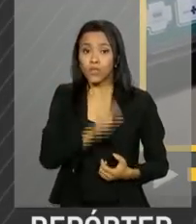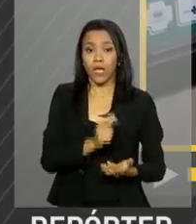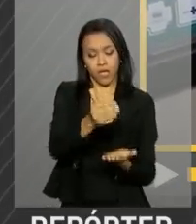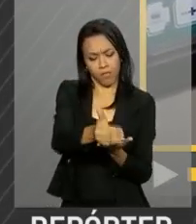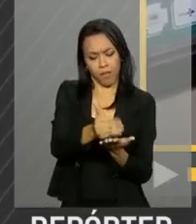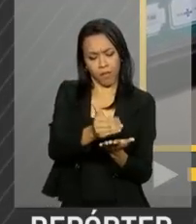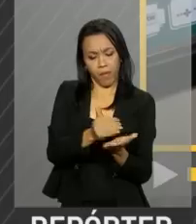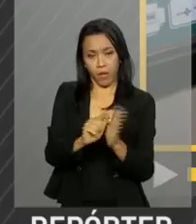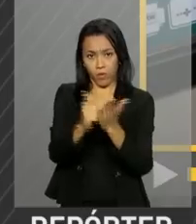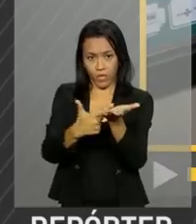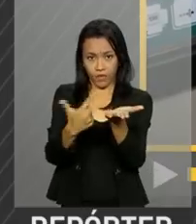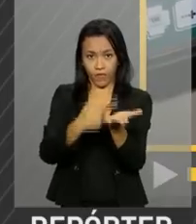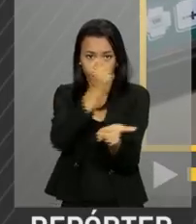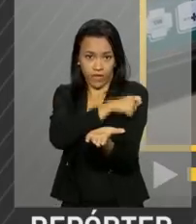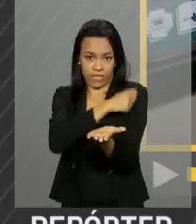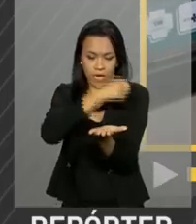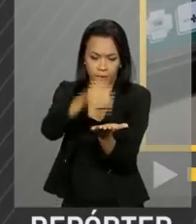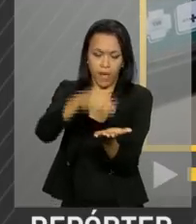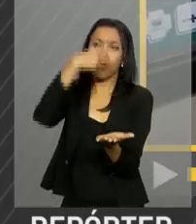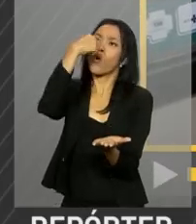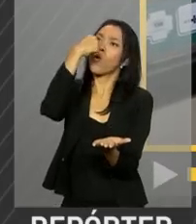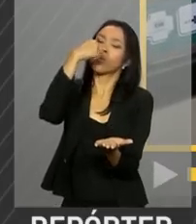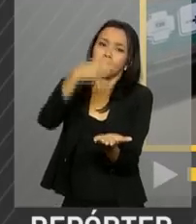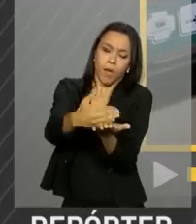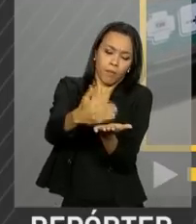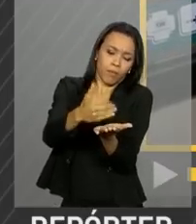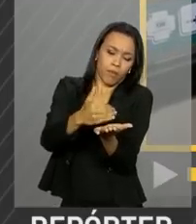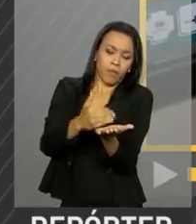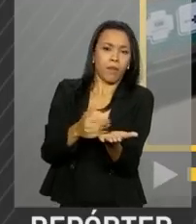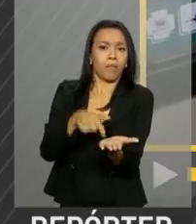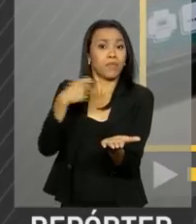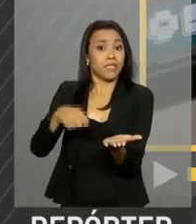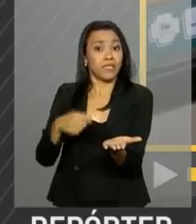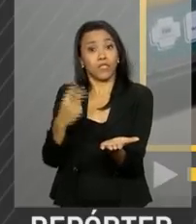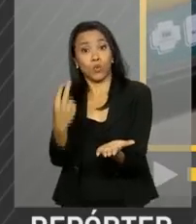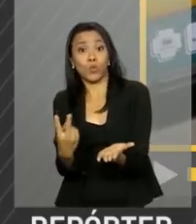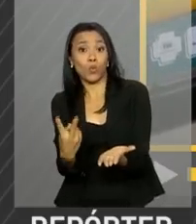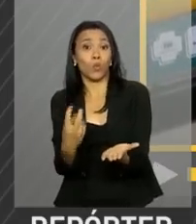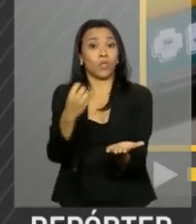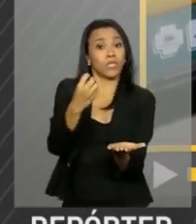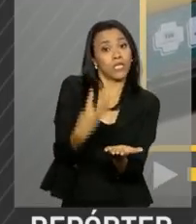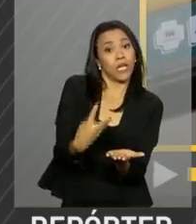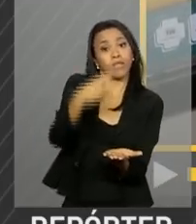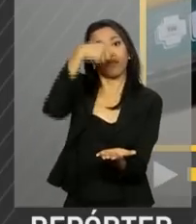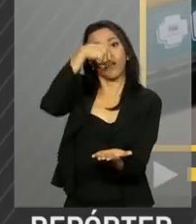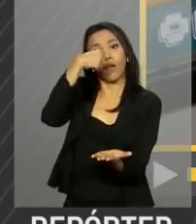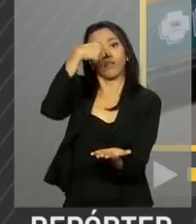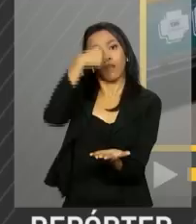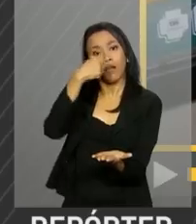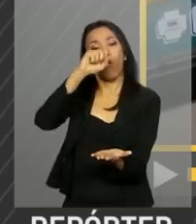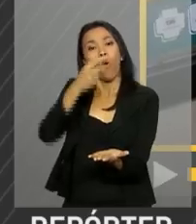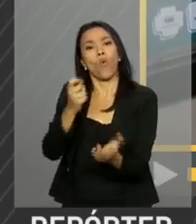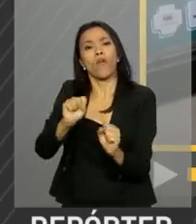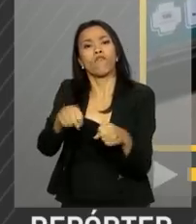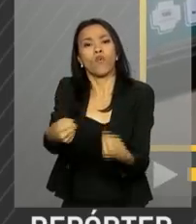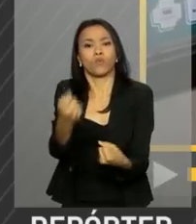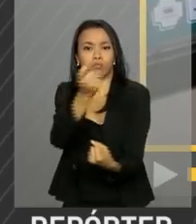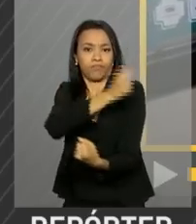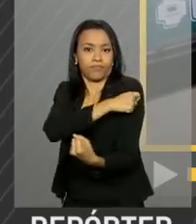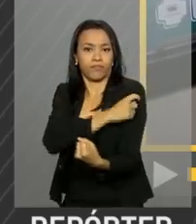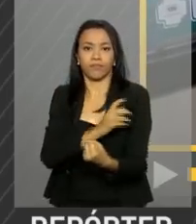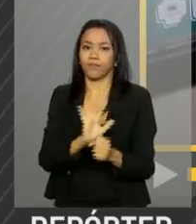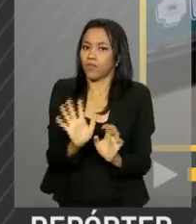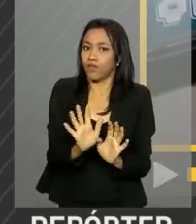de vacinação. Cada vacina tem necessidade de ter 2, 3 doses e às vezes algumas até reforços. Só com